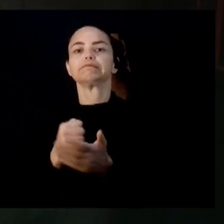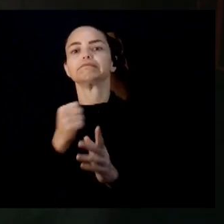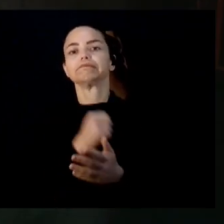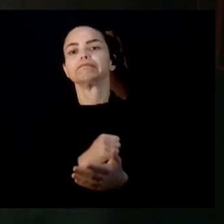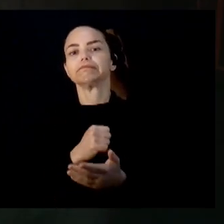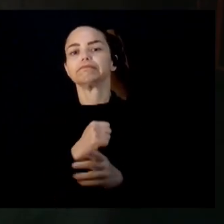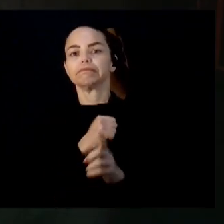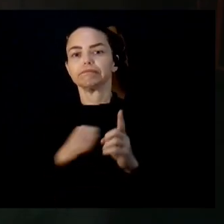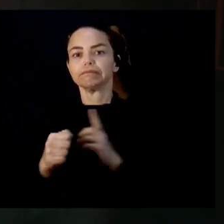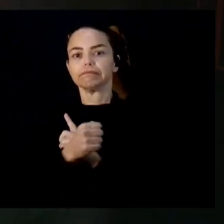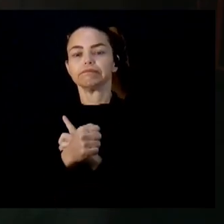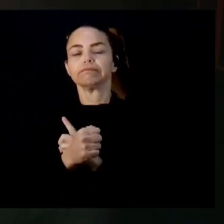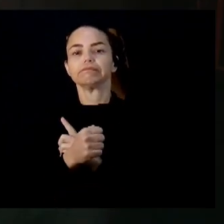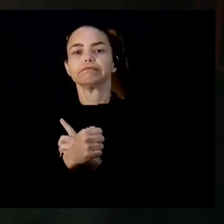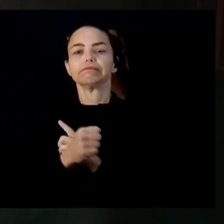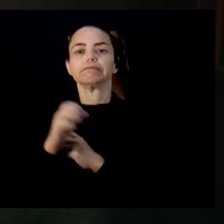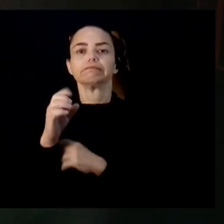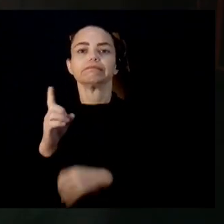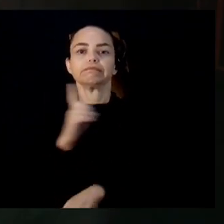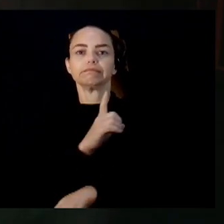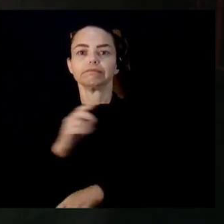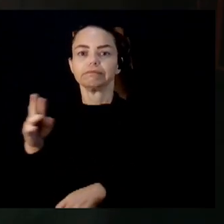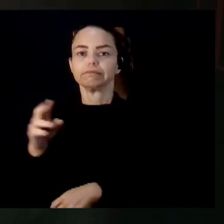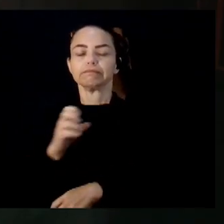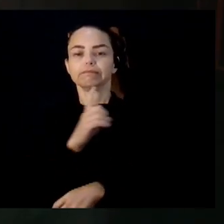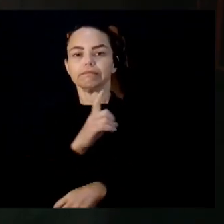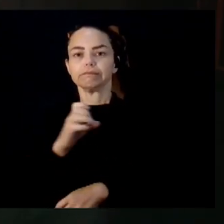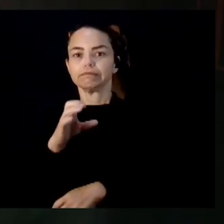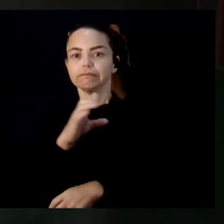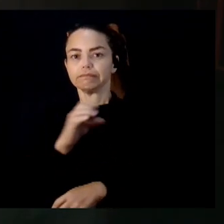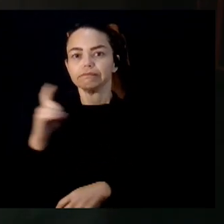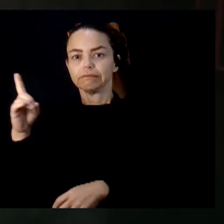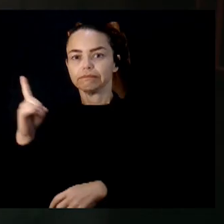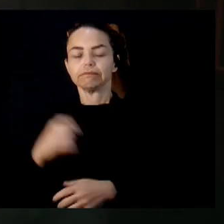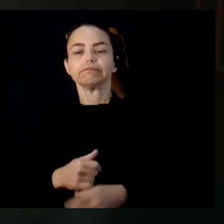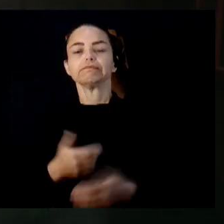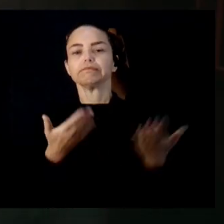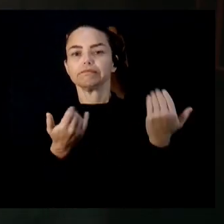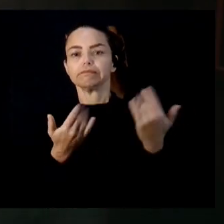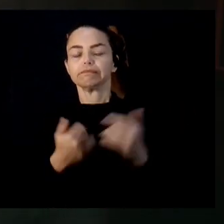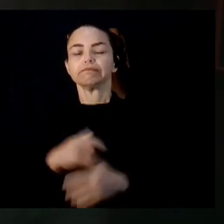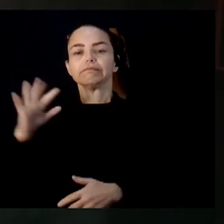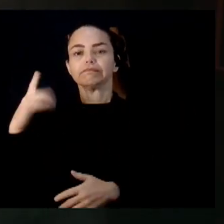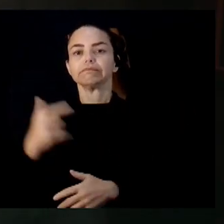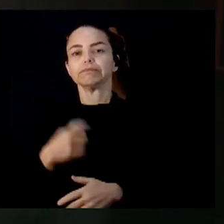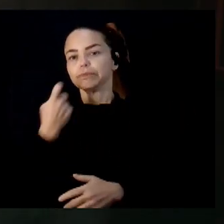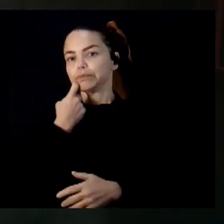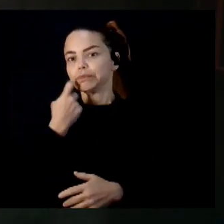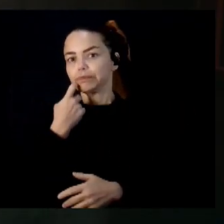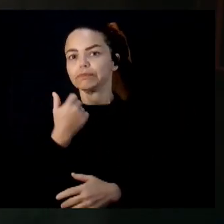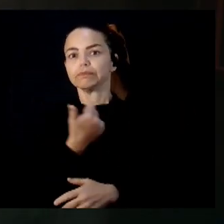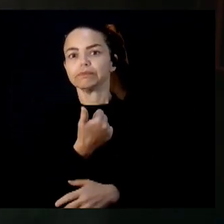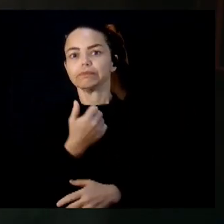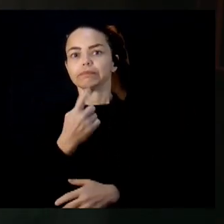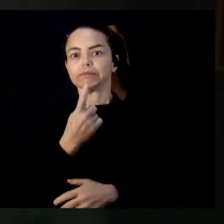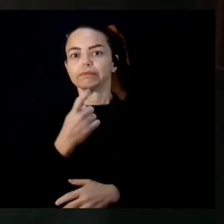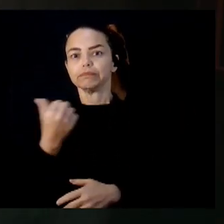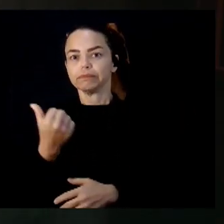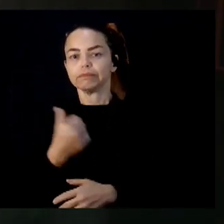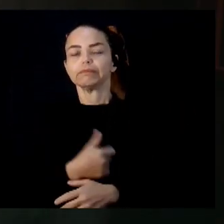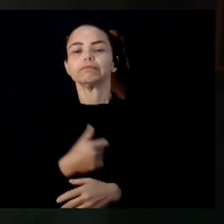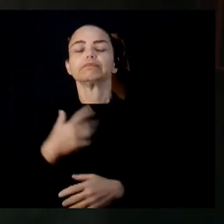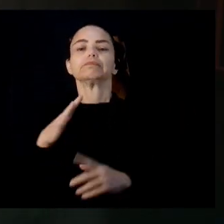da Coordenadoria da Juventude, realiza nesta sexta-feira a 16ª edição do Feirão de Emprego